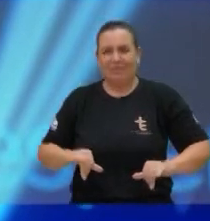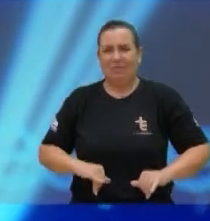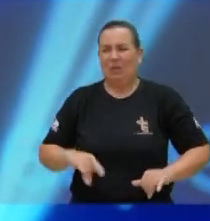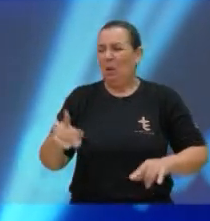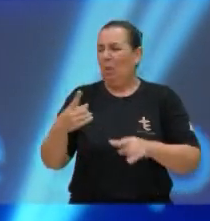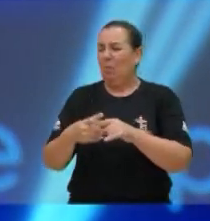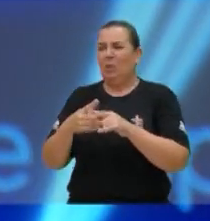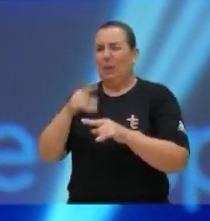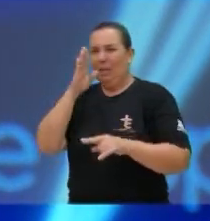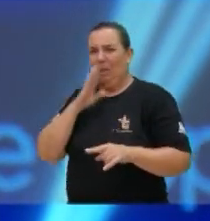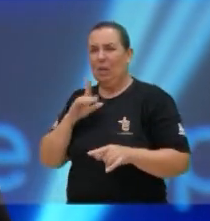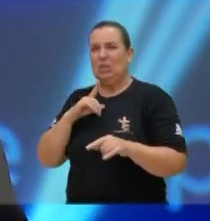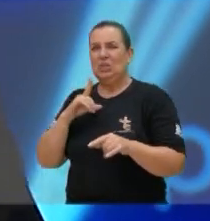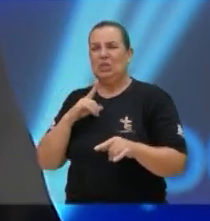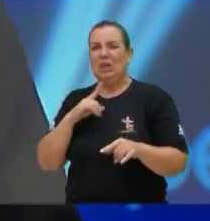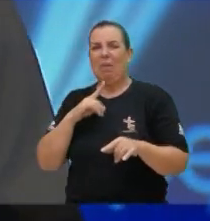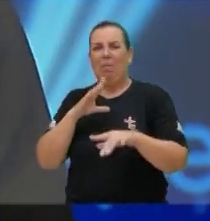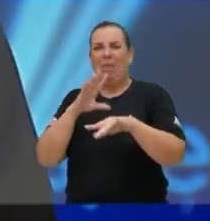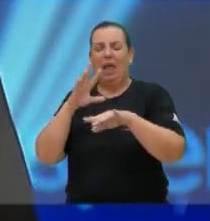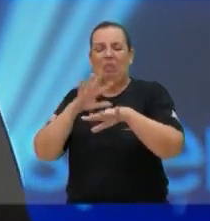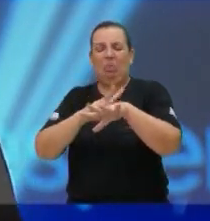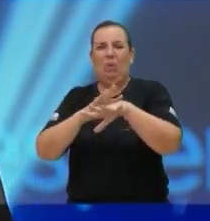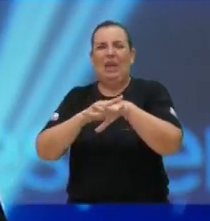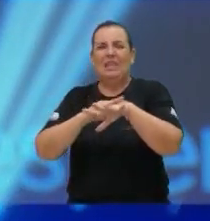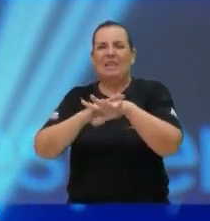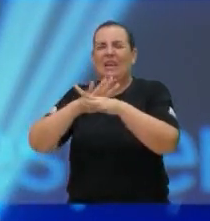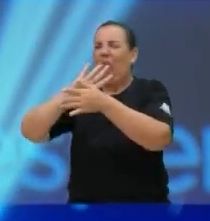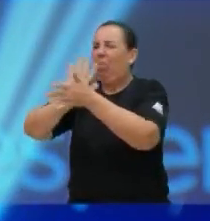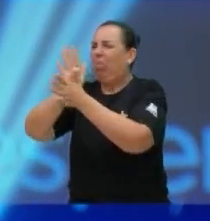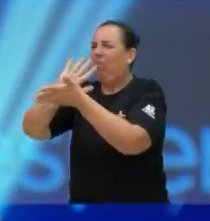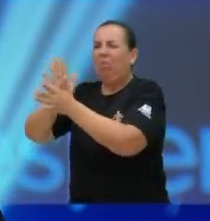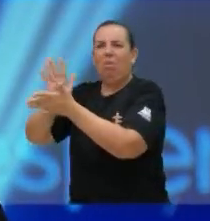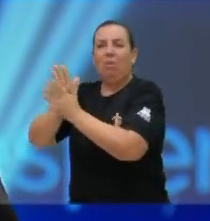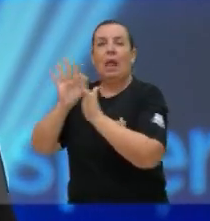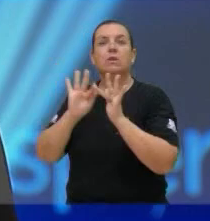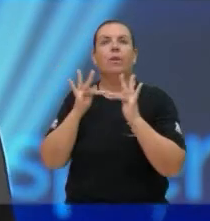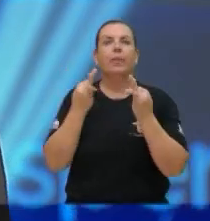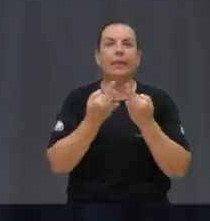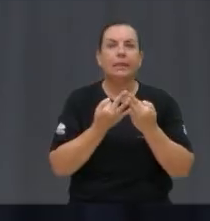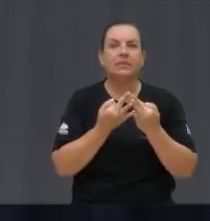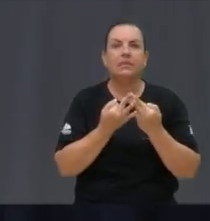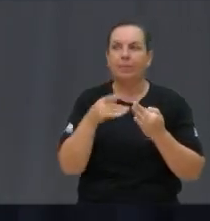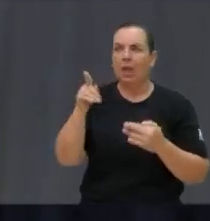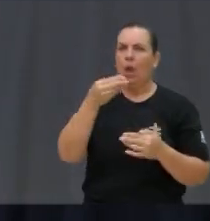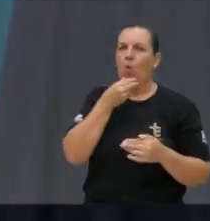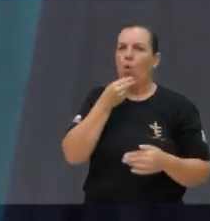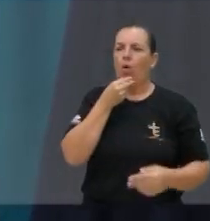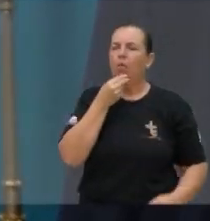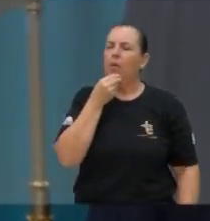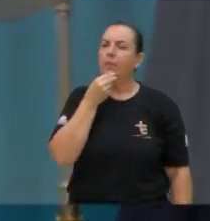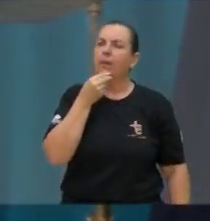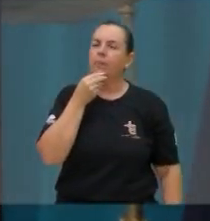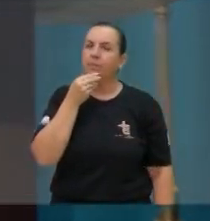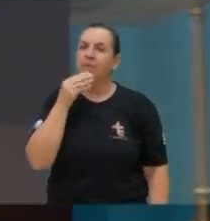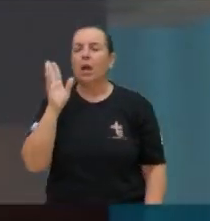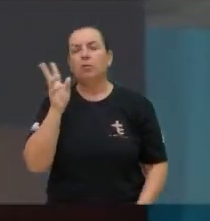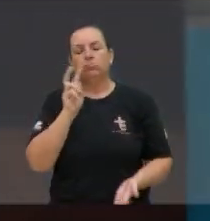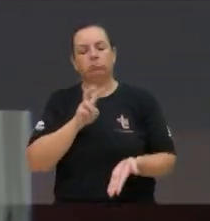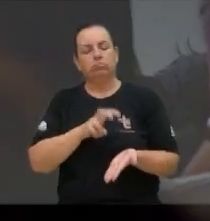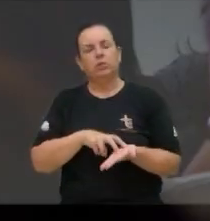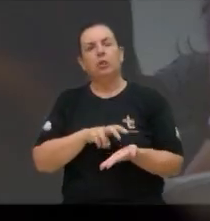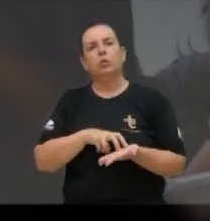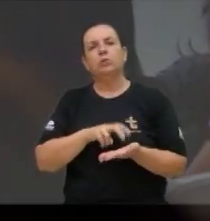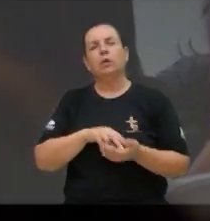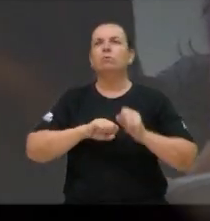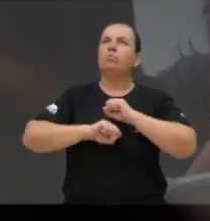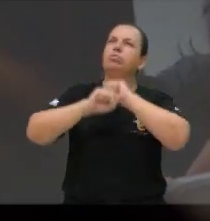uma peste que estava assolando as famílias, as pessoas todas. E aquele homem, então, logo de manhã sai para fazer a